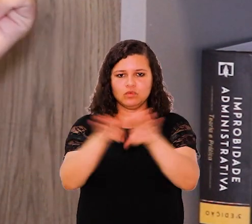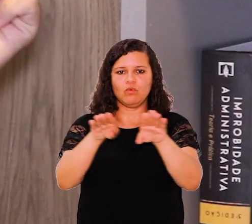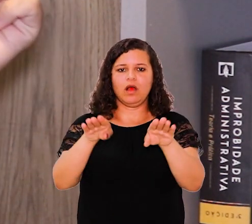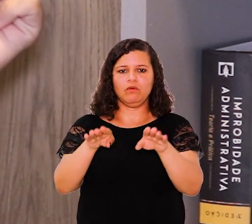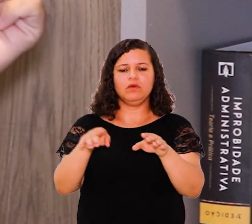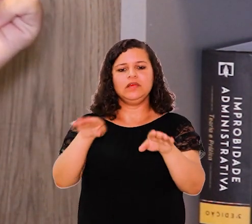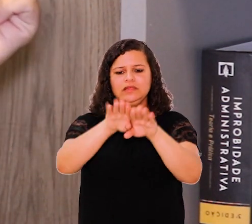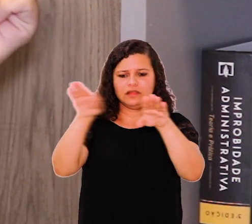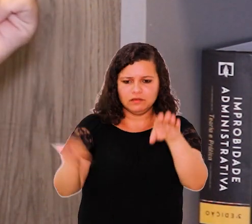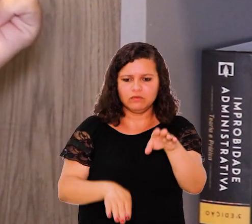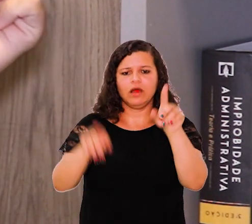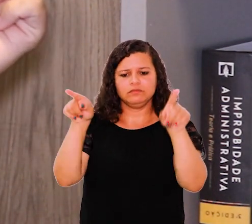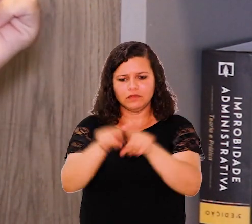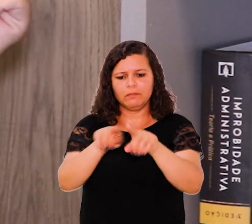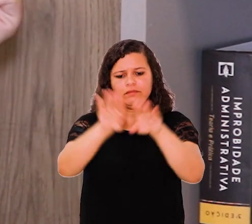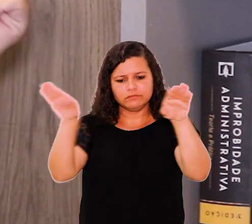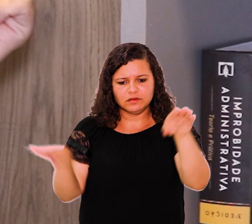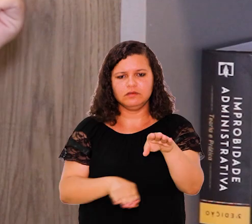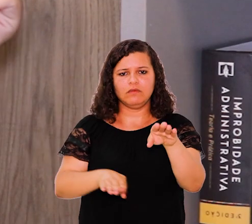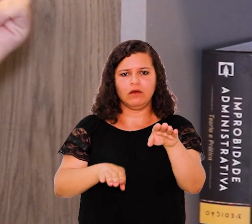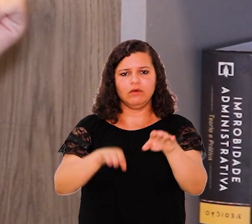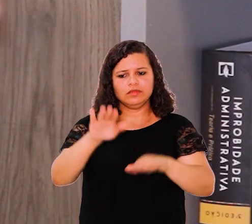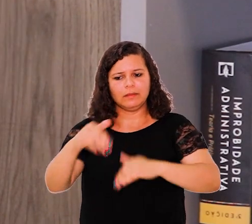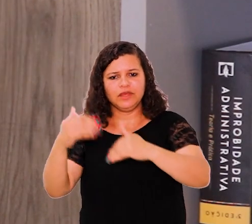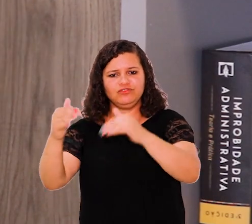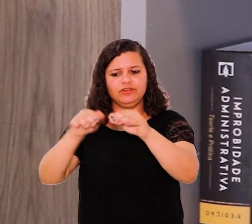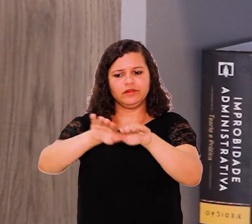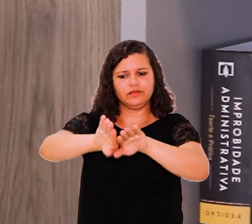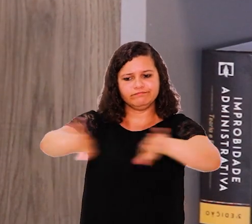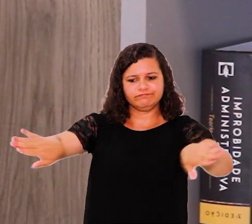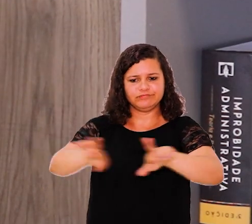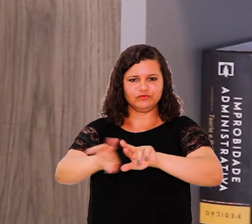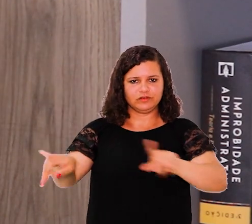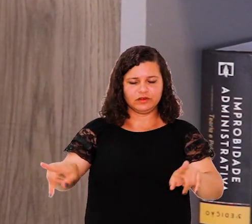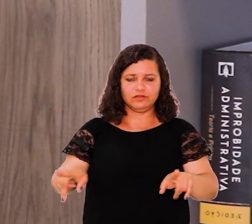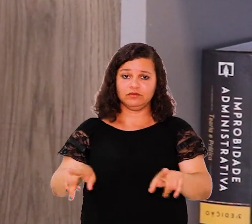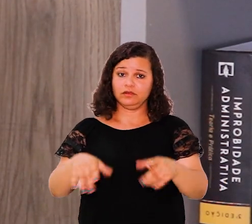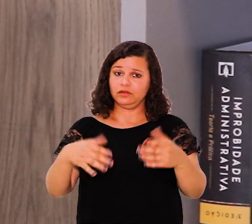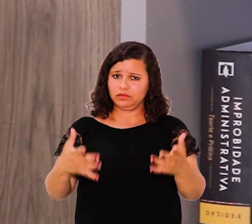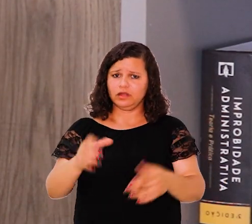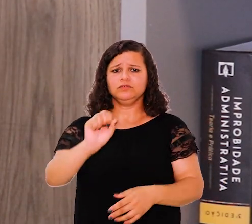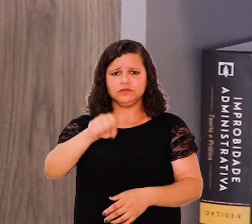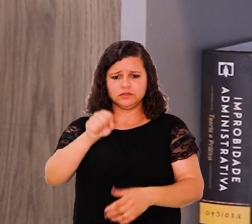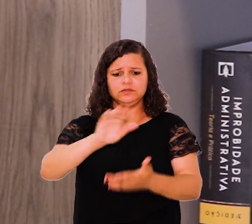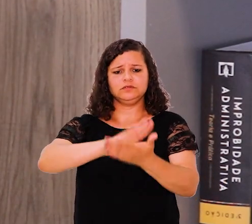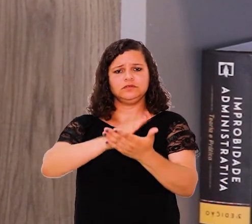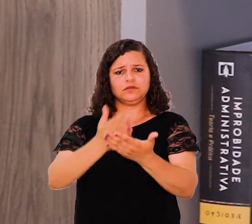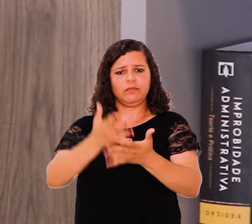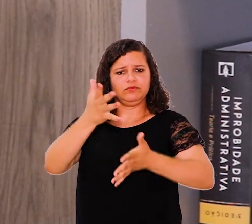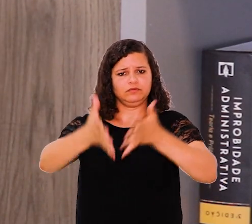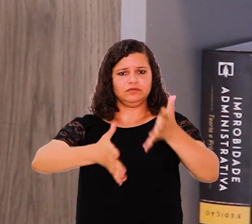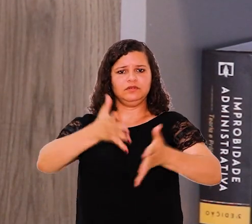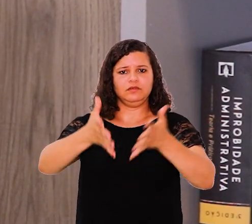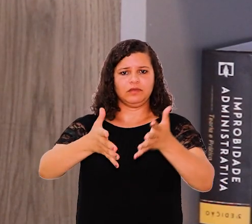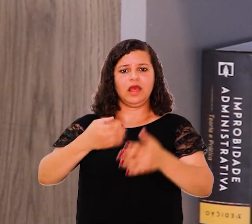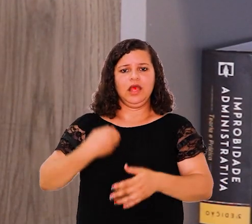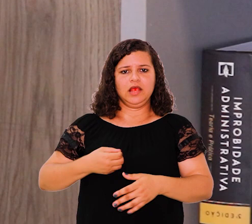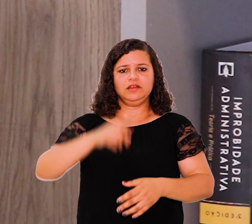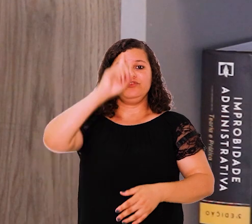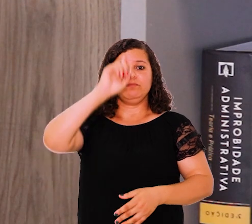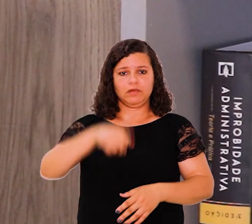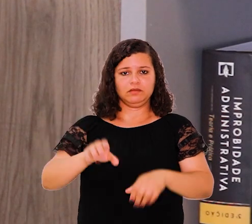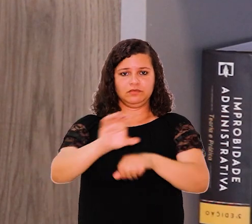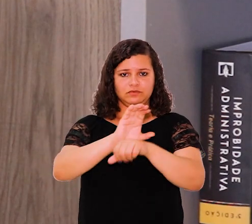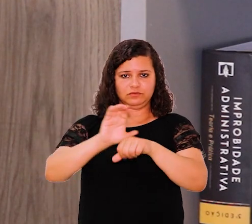os desiguais como desiguais na medida em que eles se desigualam. Então, sim, para intérprete de Libras, existe